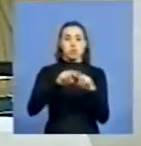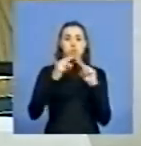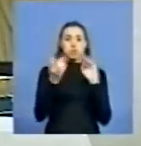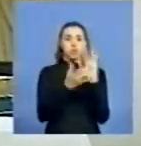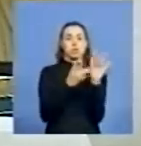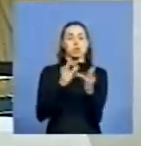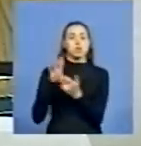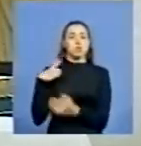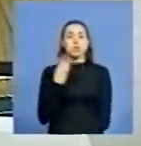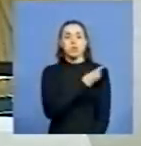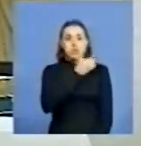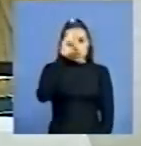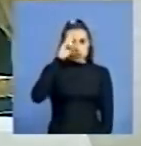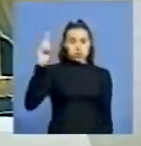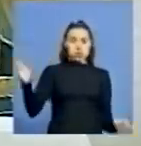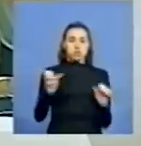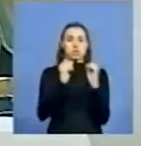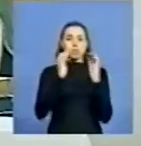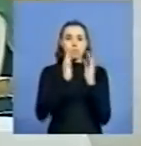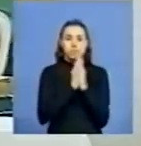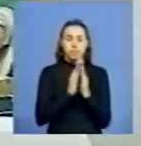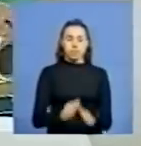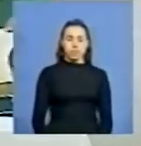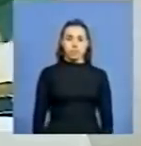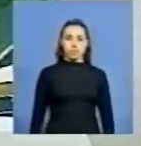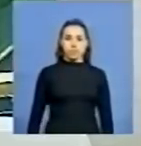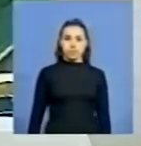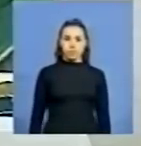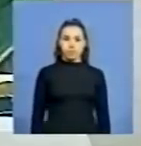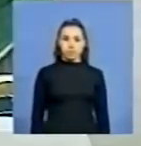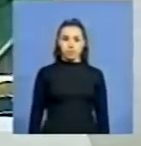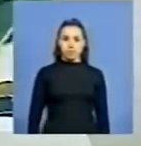nosso Senhor. Amém.